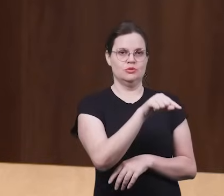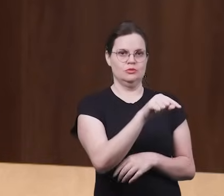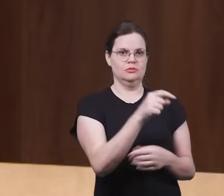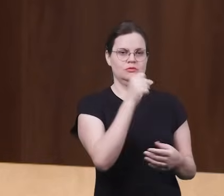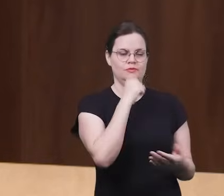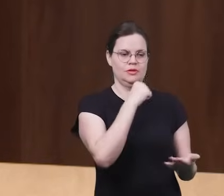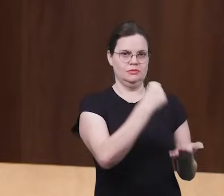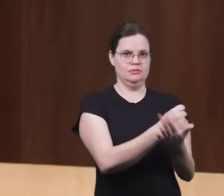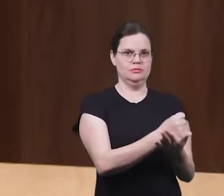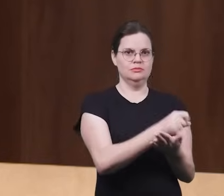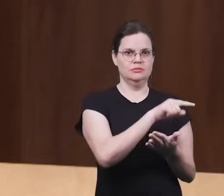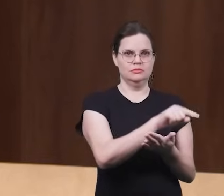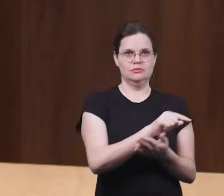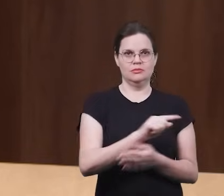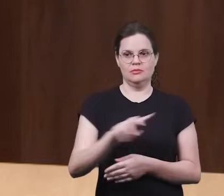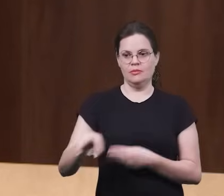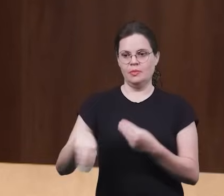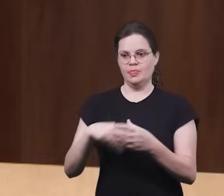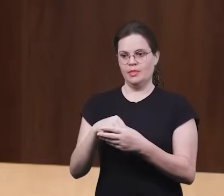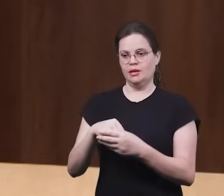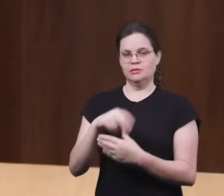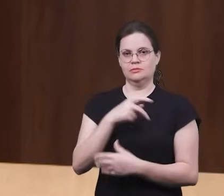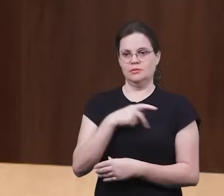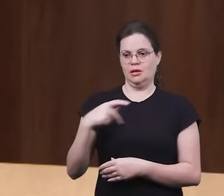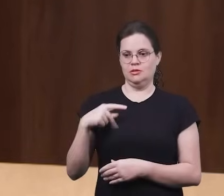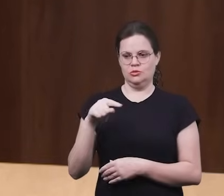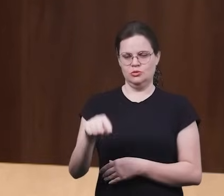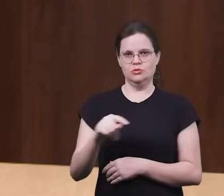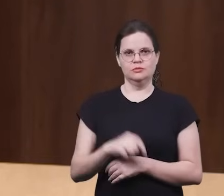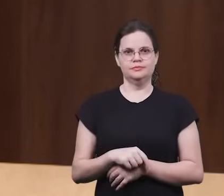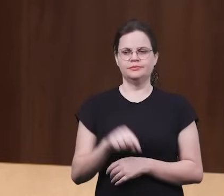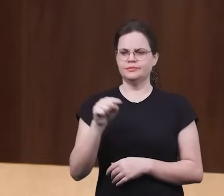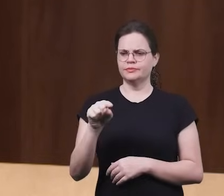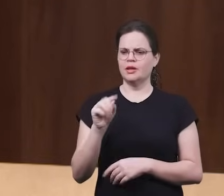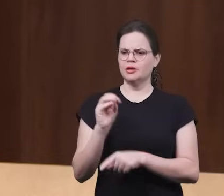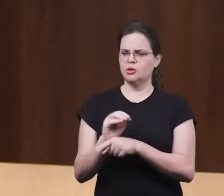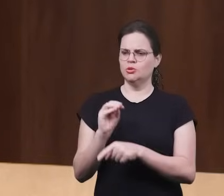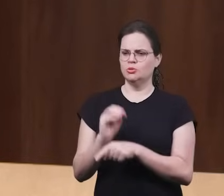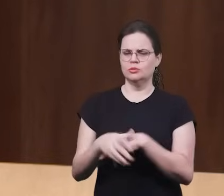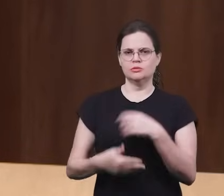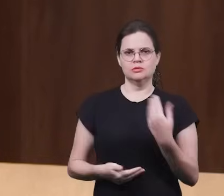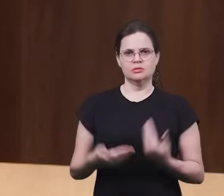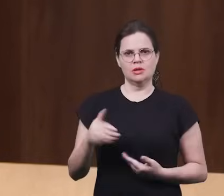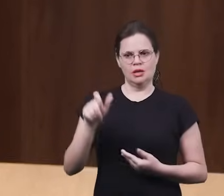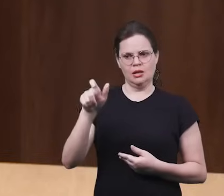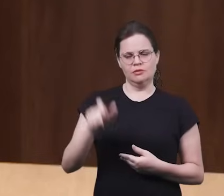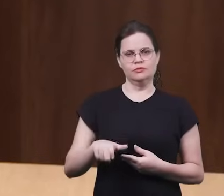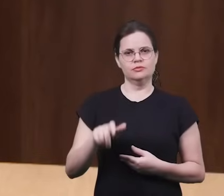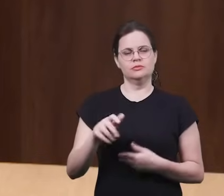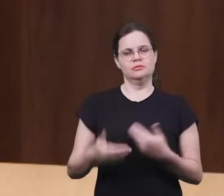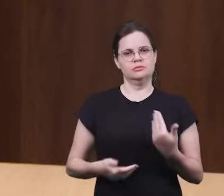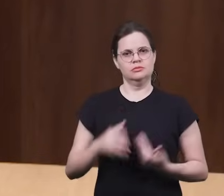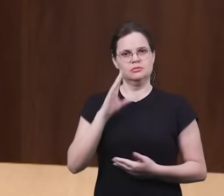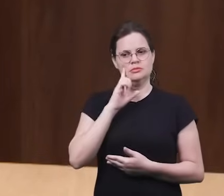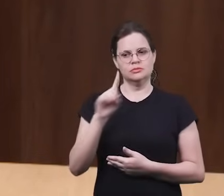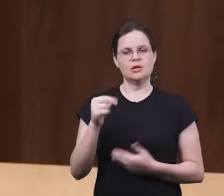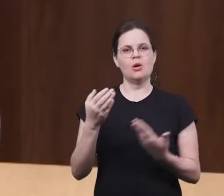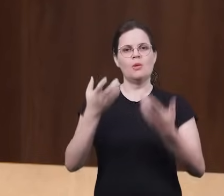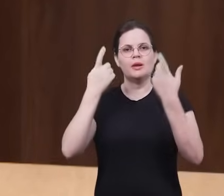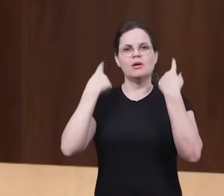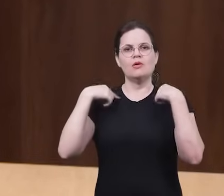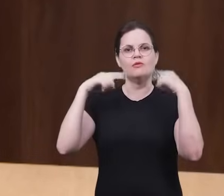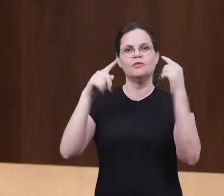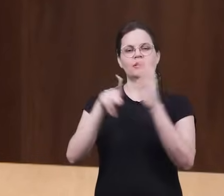como aquele que apacenta o rebanho de Deus. E esse rebanho de Deus é formado que homens, né? São aqueles servos